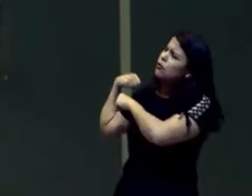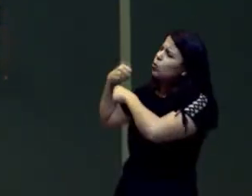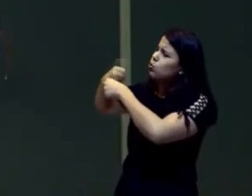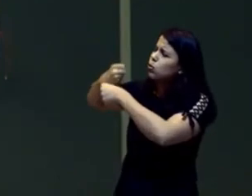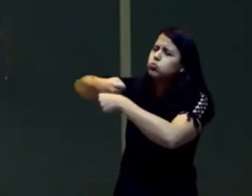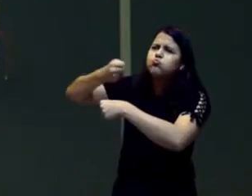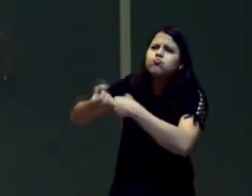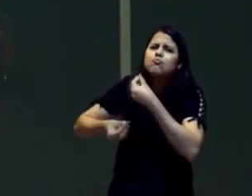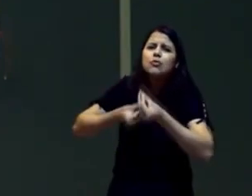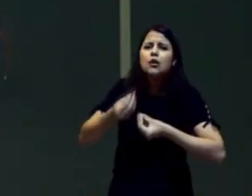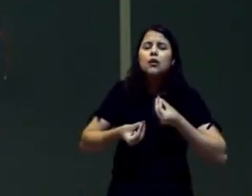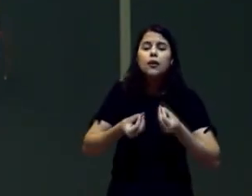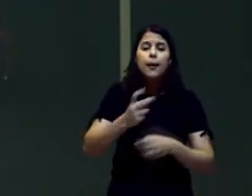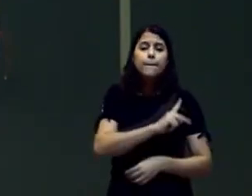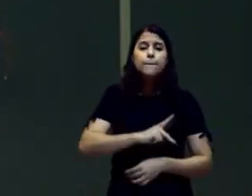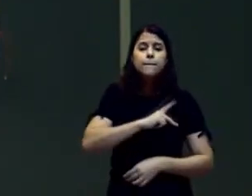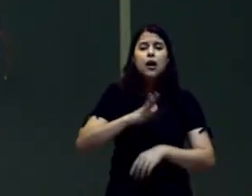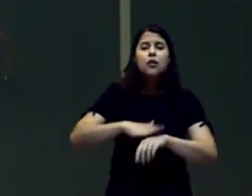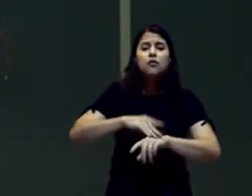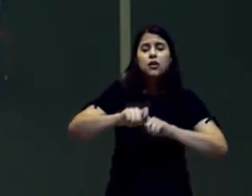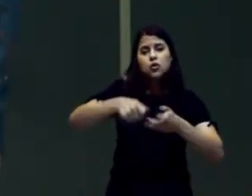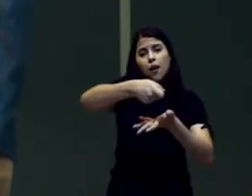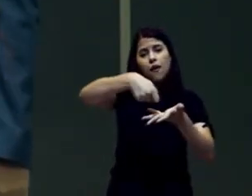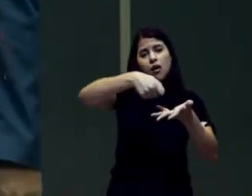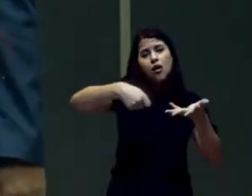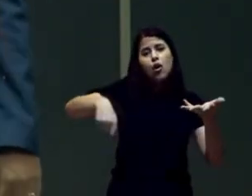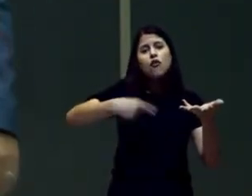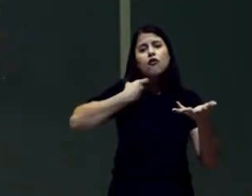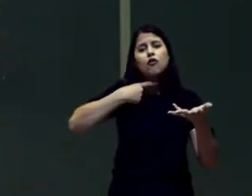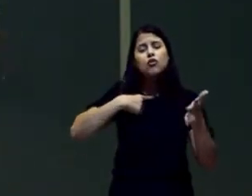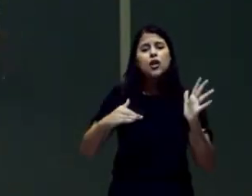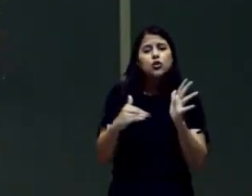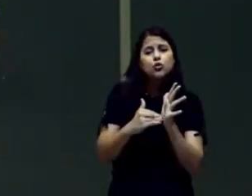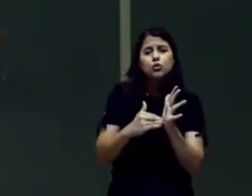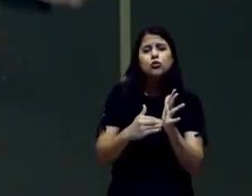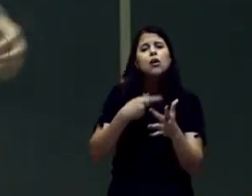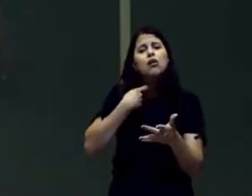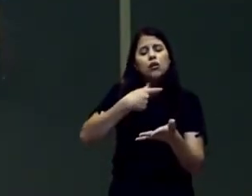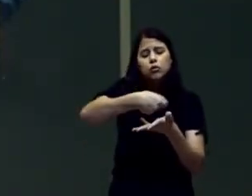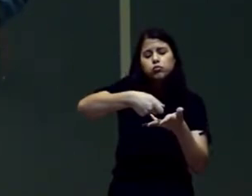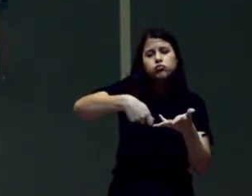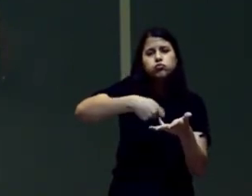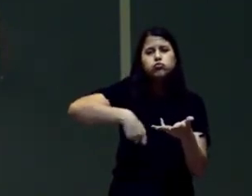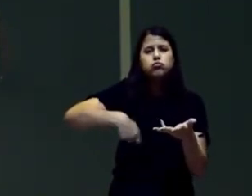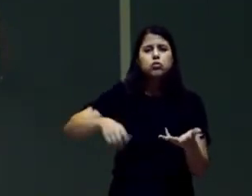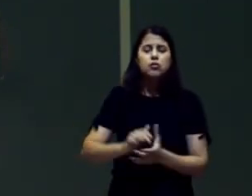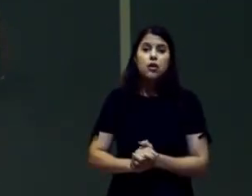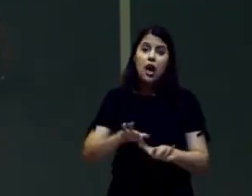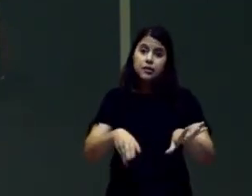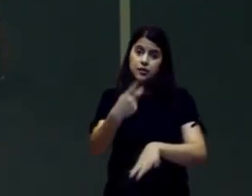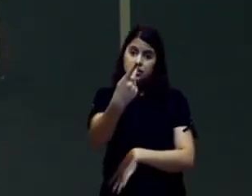últimas palavras. E no registro das suas últimas palavras, talvez nós escolhêssemos um outro tema para